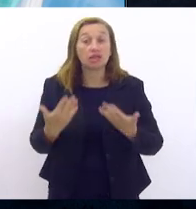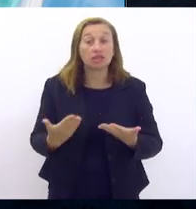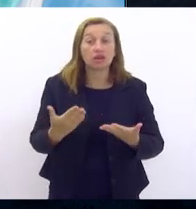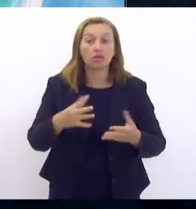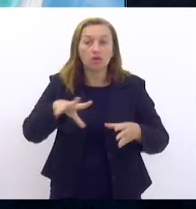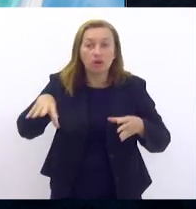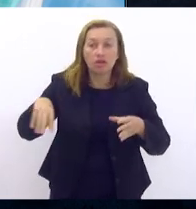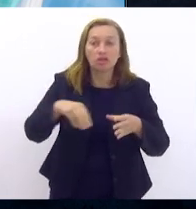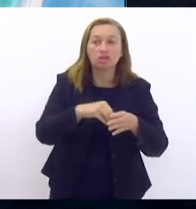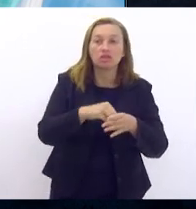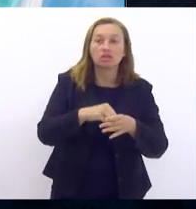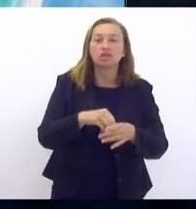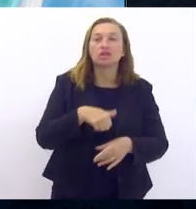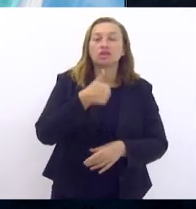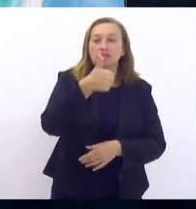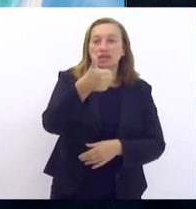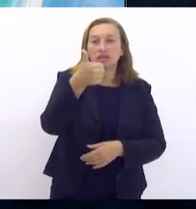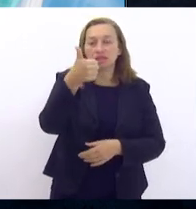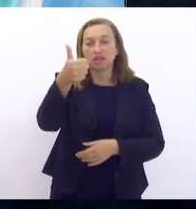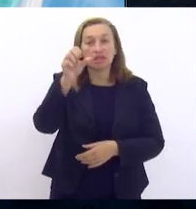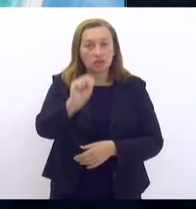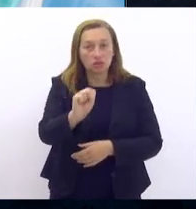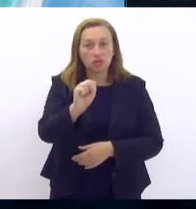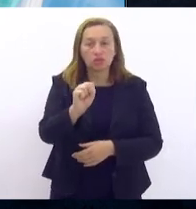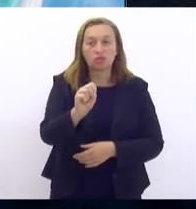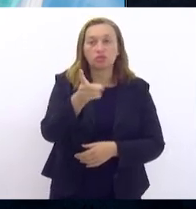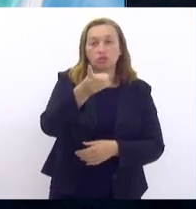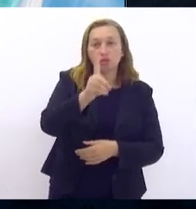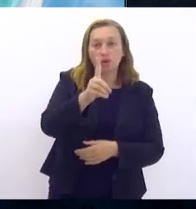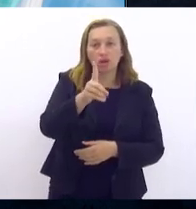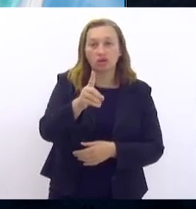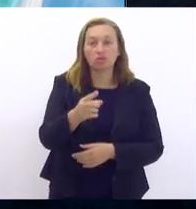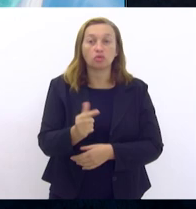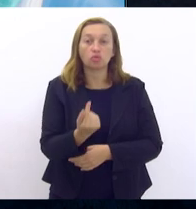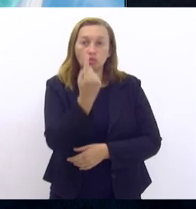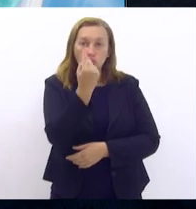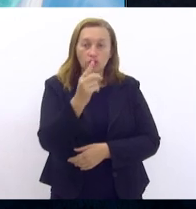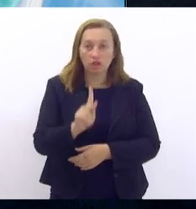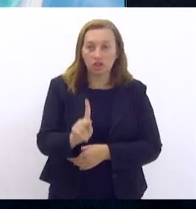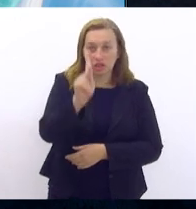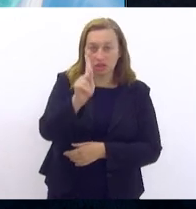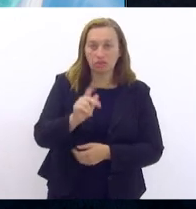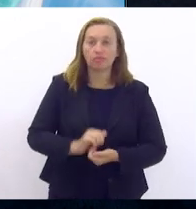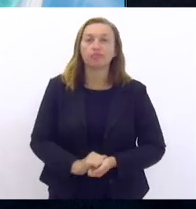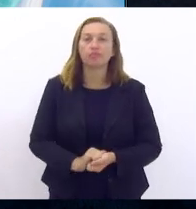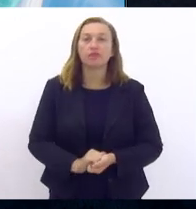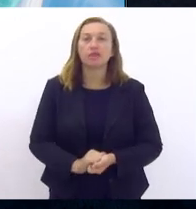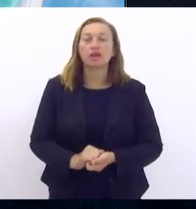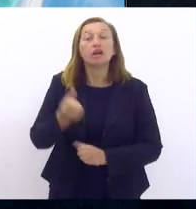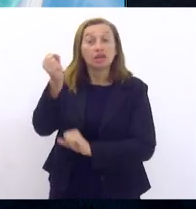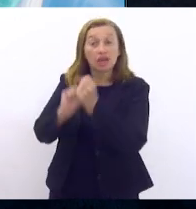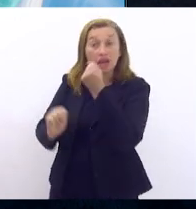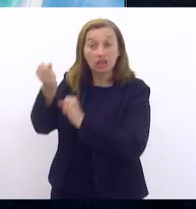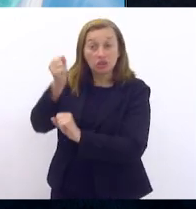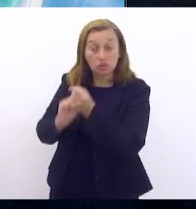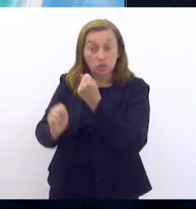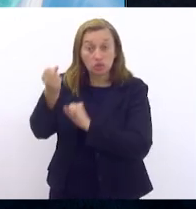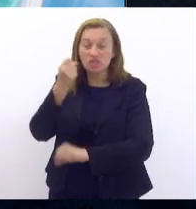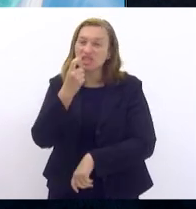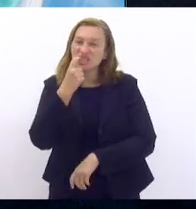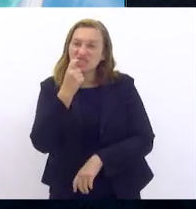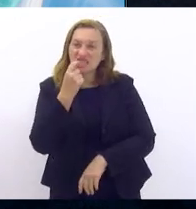para-choque 118 dólares no quilo isso é valor adicionado e a indústria de plástico é